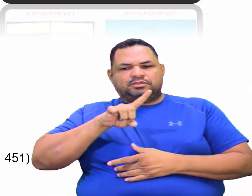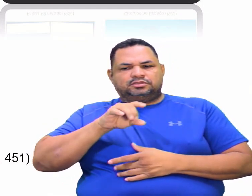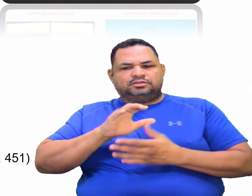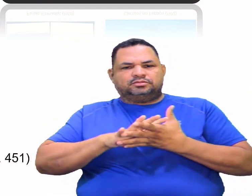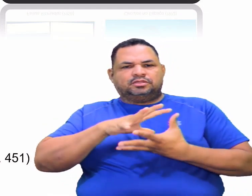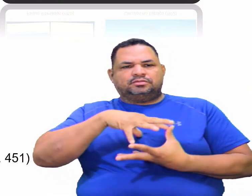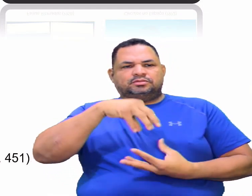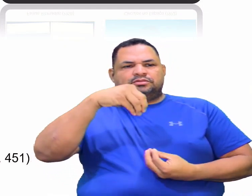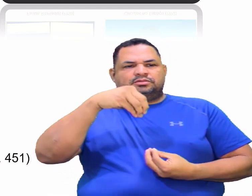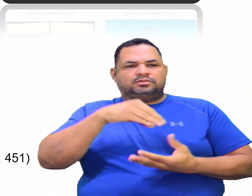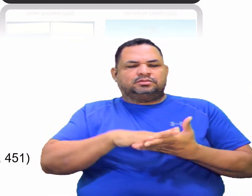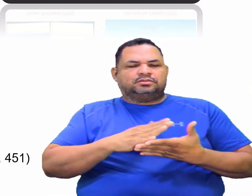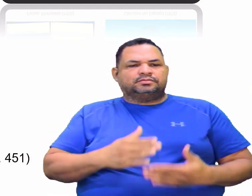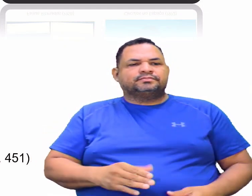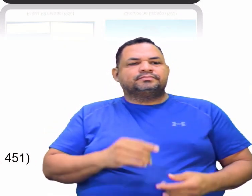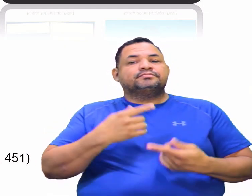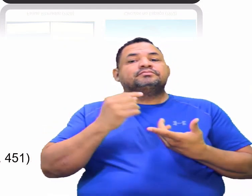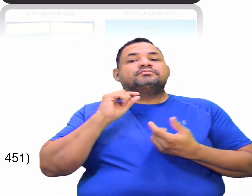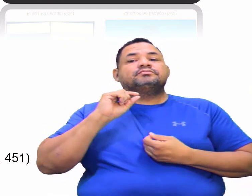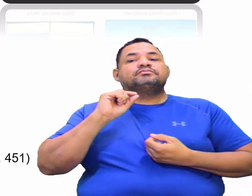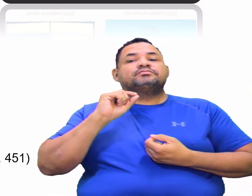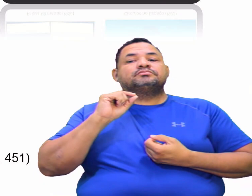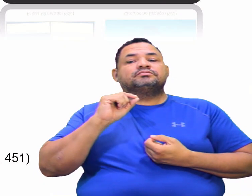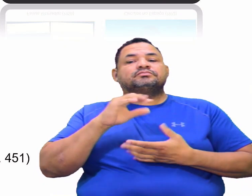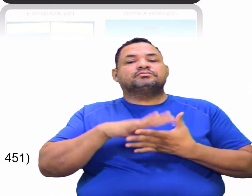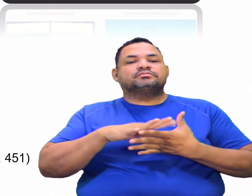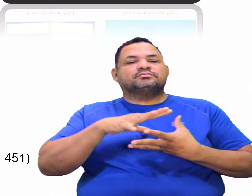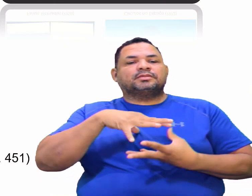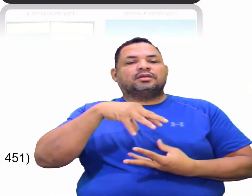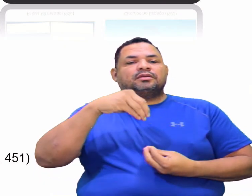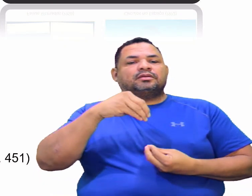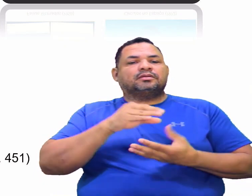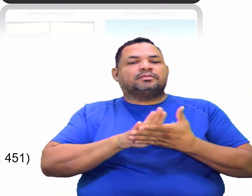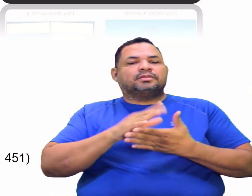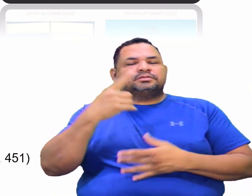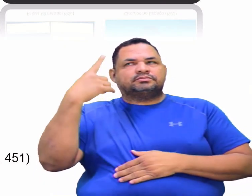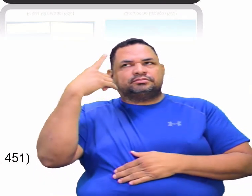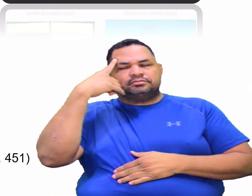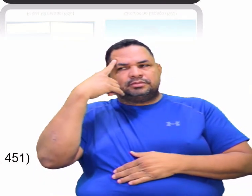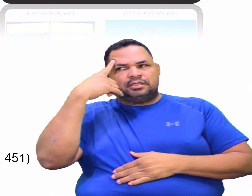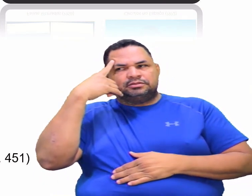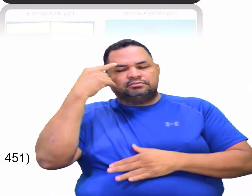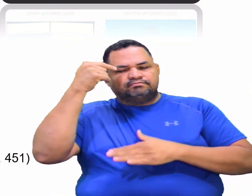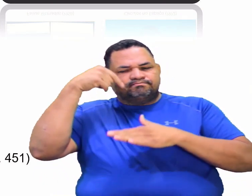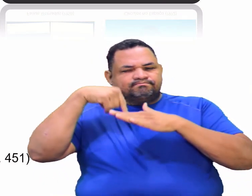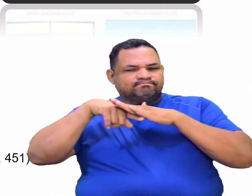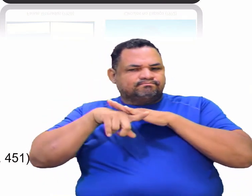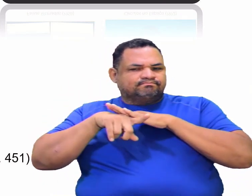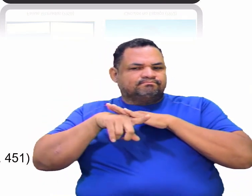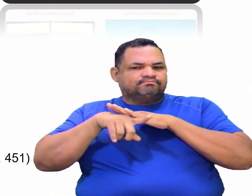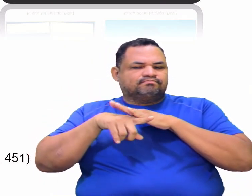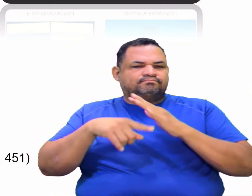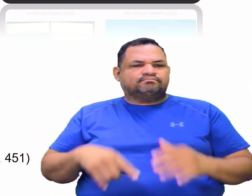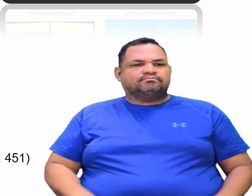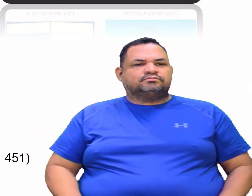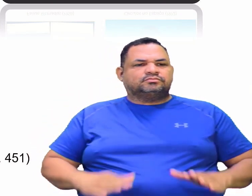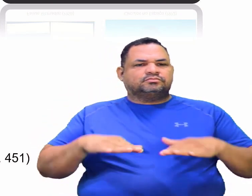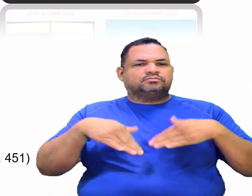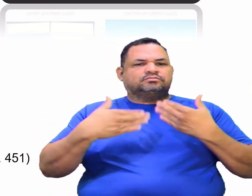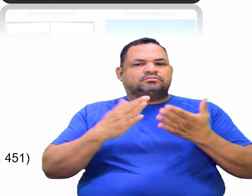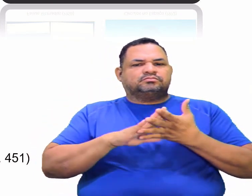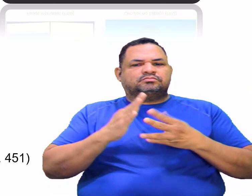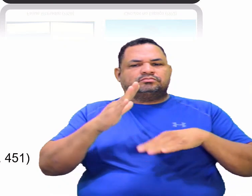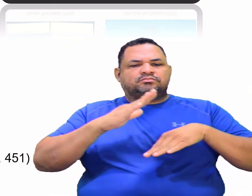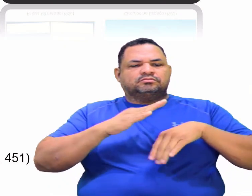abstrato abstrato quer dizer vem de abstração de pensamentos profundos né onde o artista